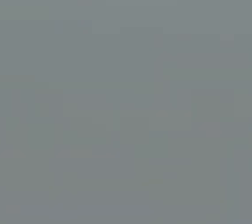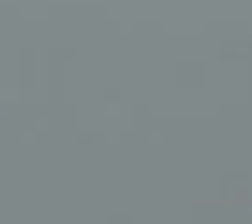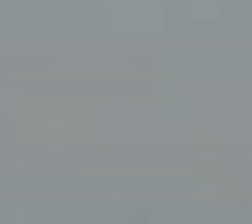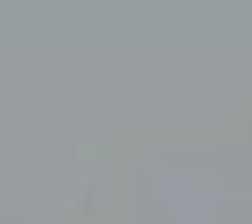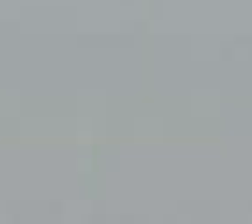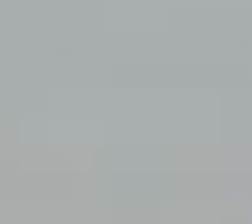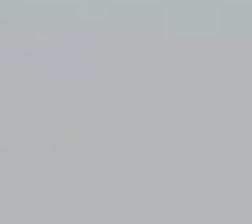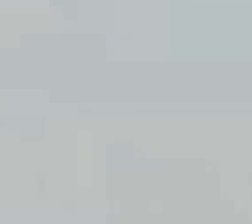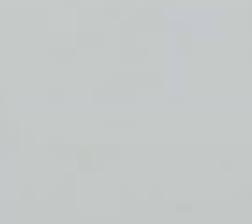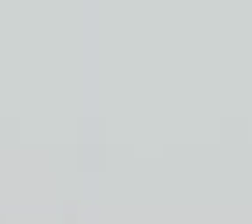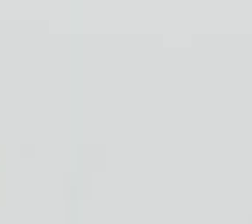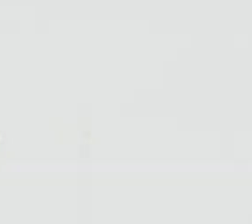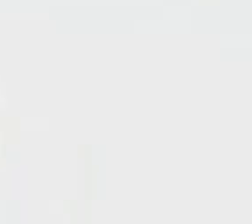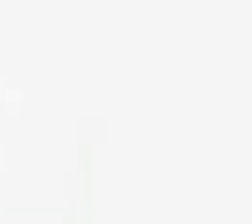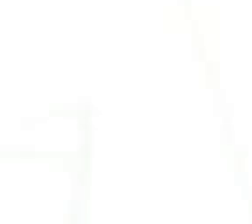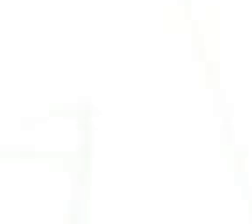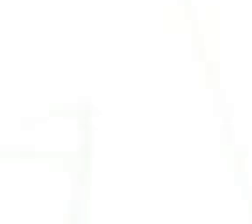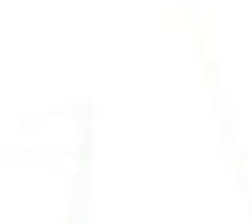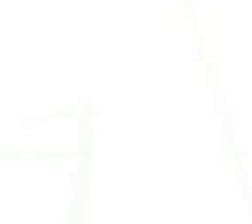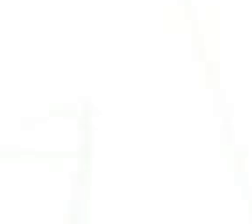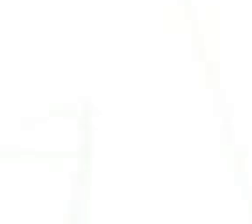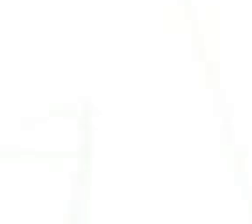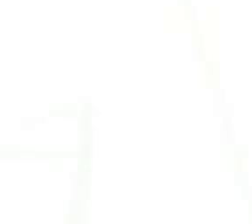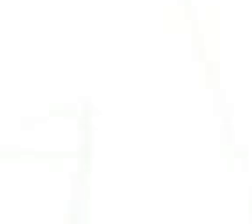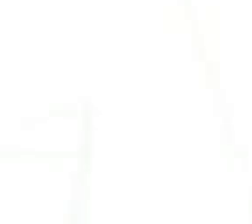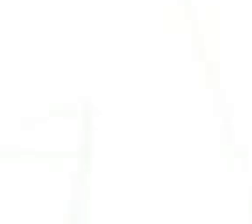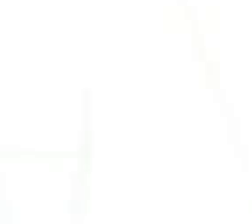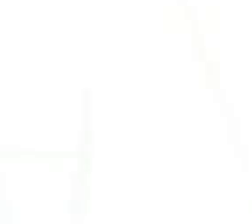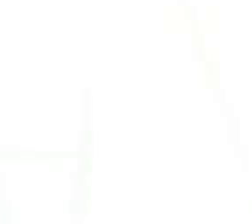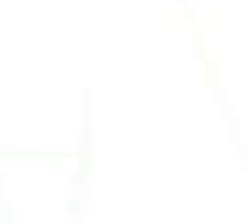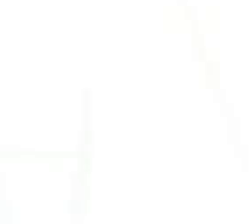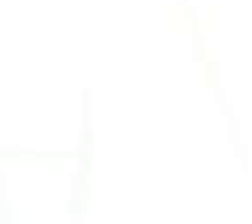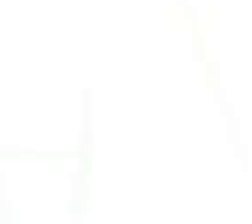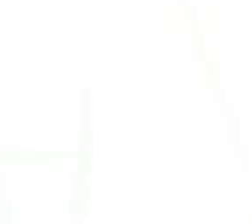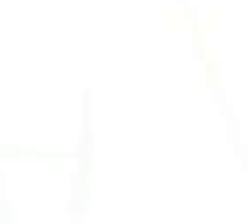aí e aí